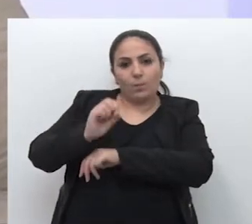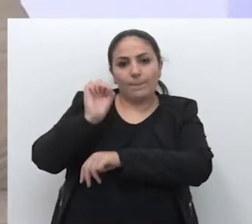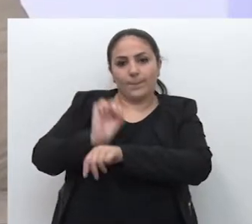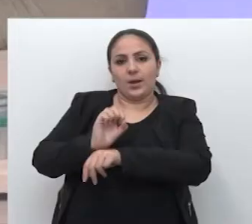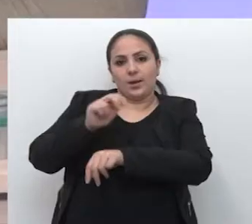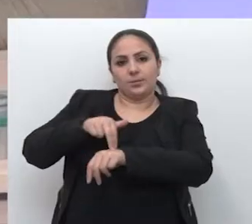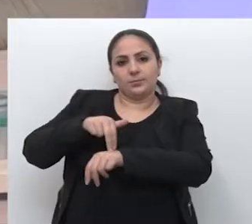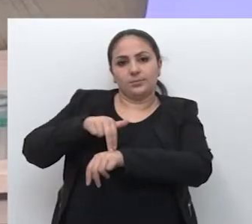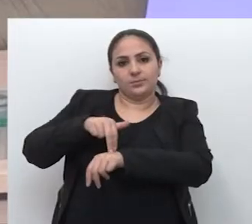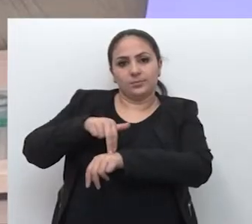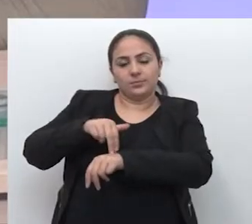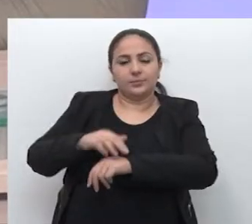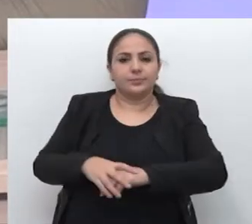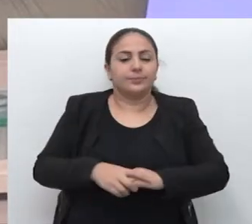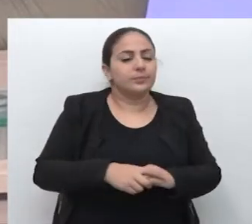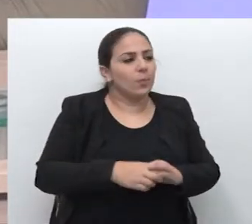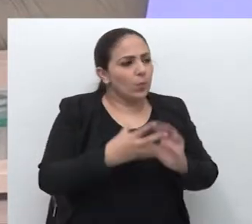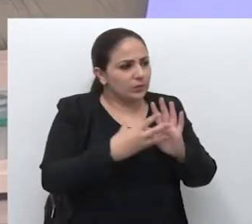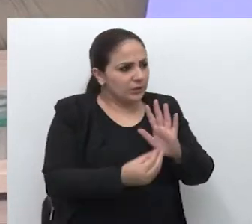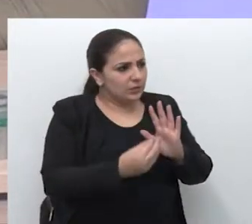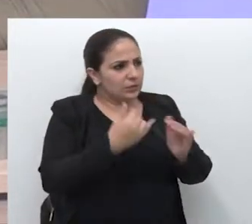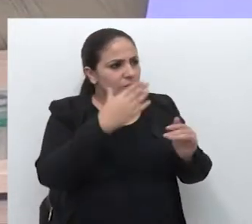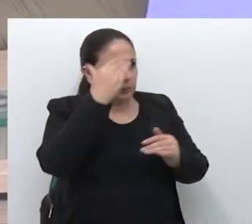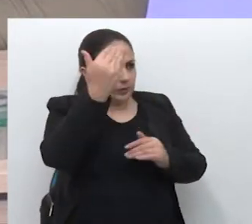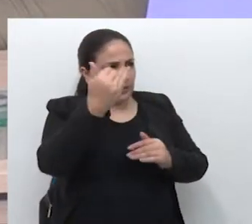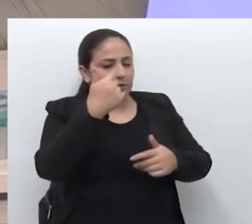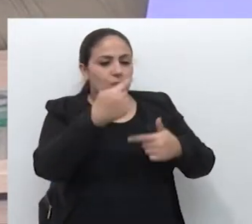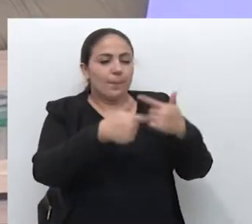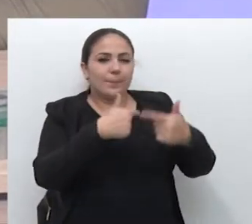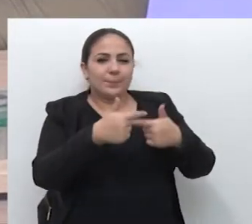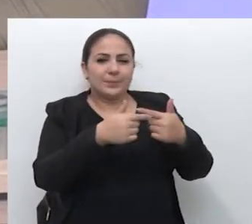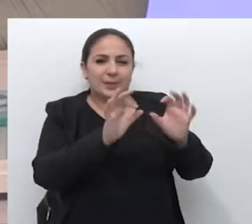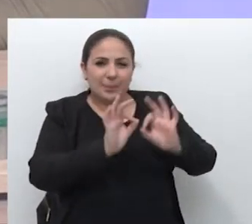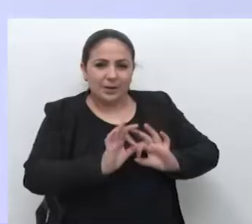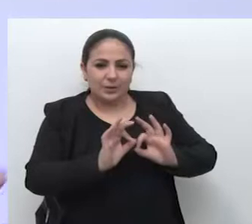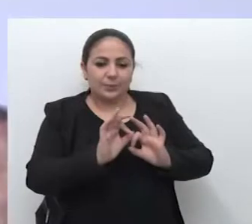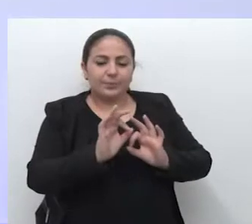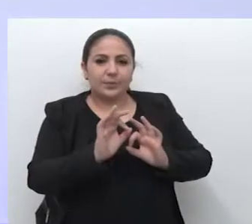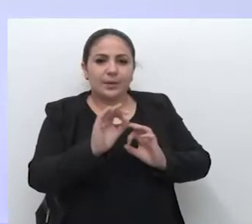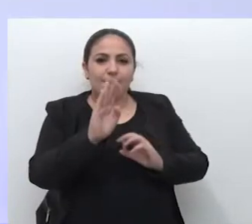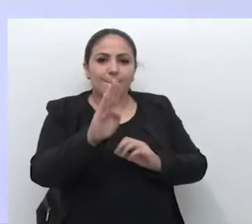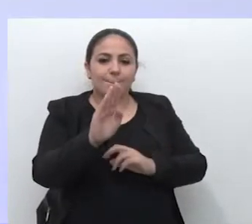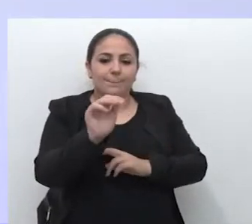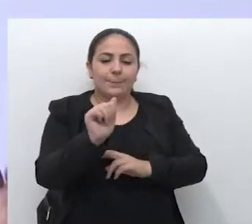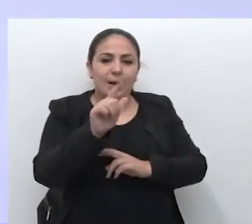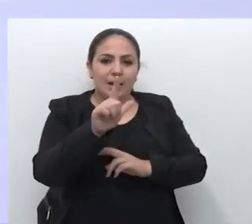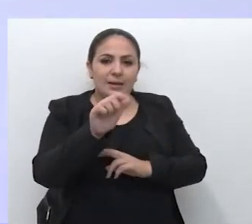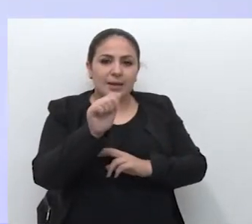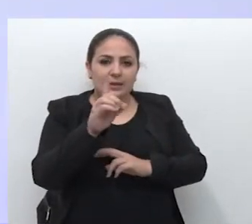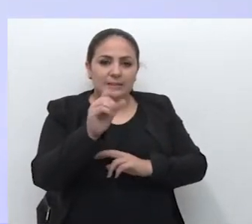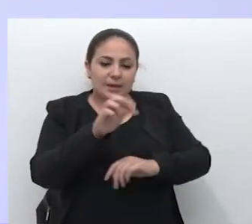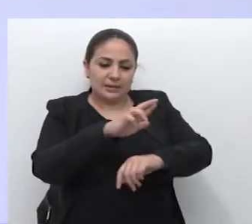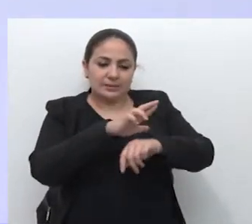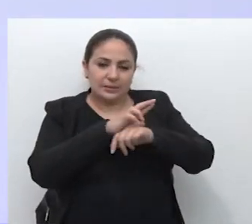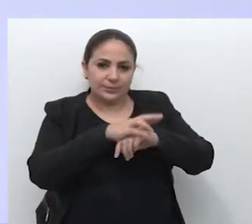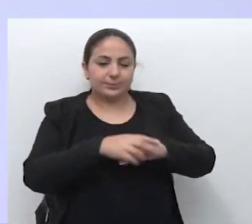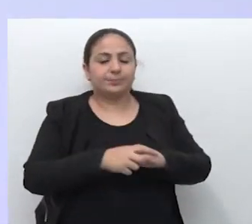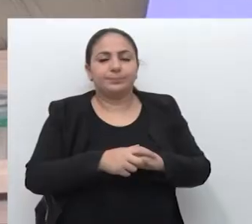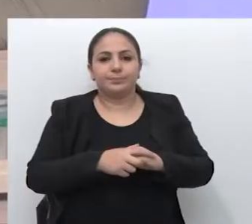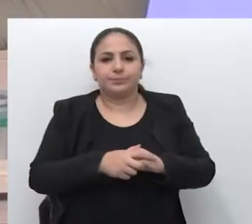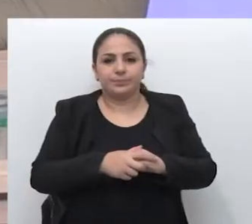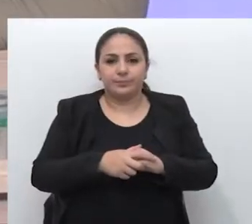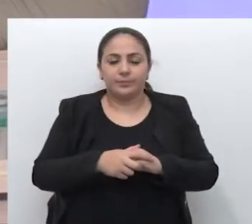de Passo Fundo. Um exemplo de sucesso é a Balada Segura, né? Esse projeto que a gente tem visto com mais frequência, então, no nosso